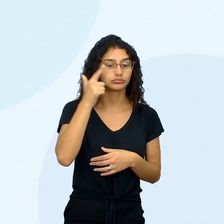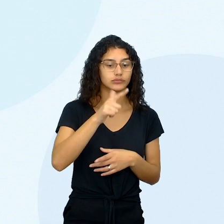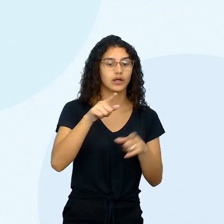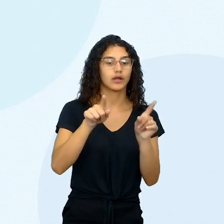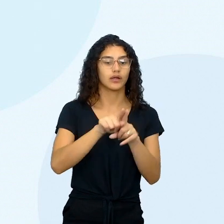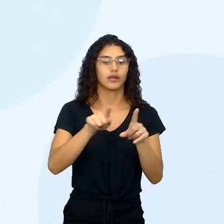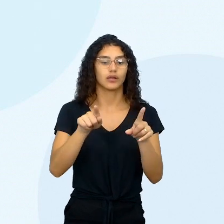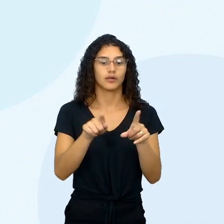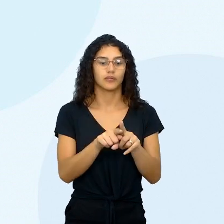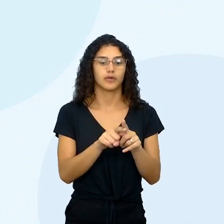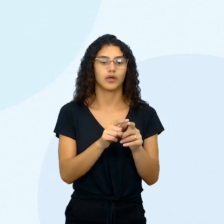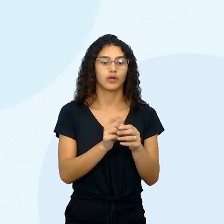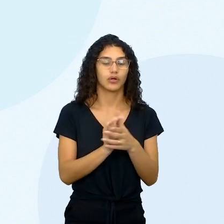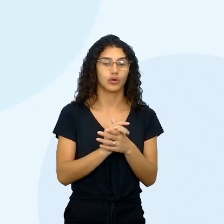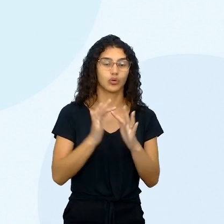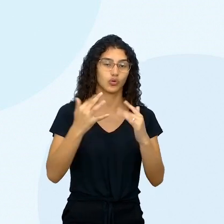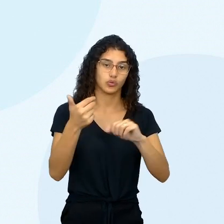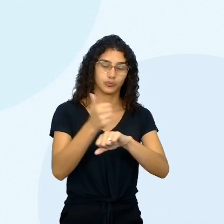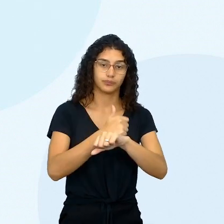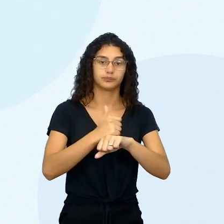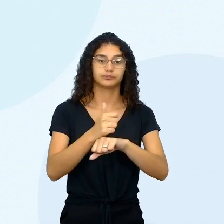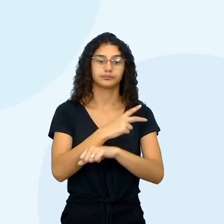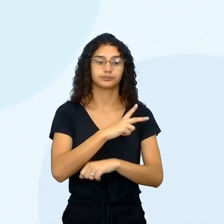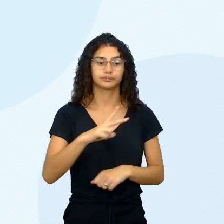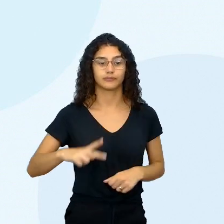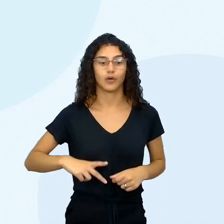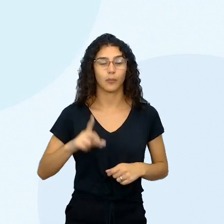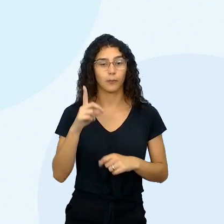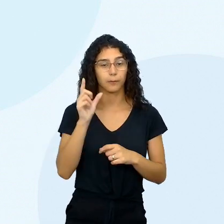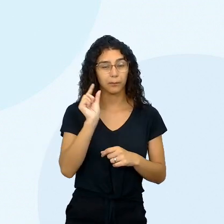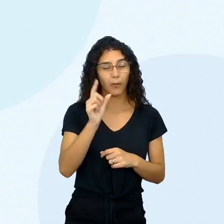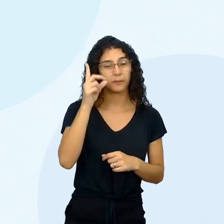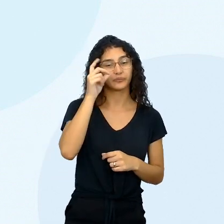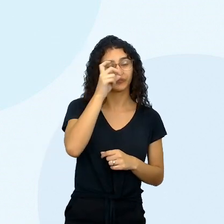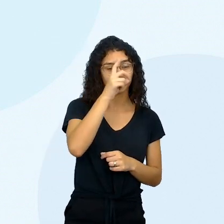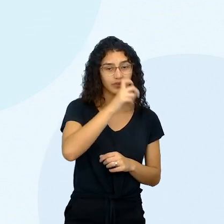tempo dos funcionários públicos é meio caótico e